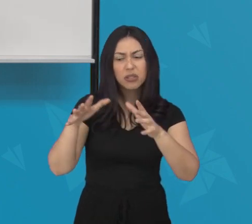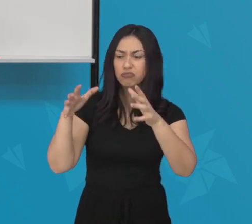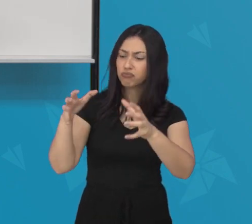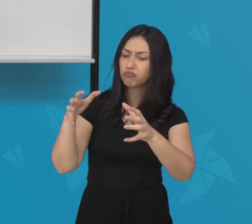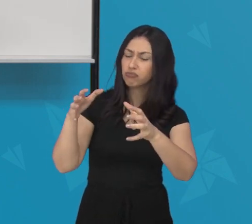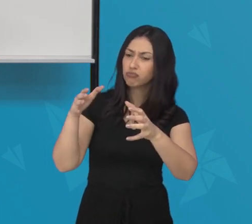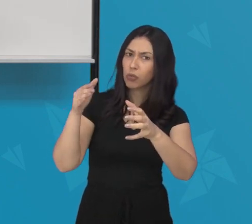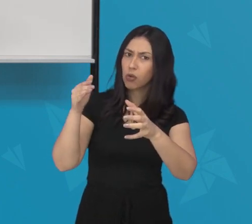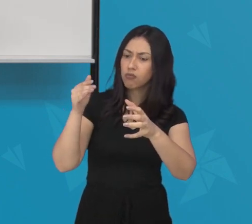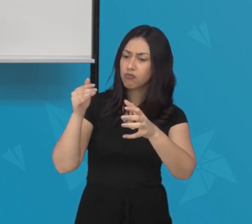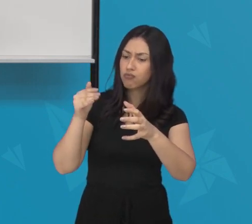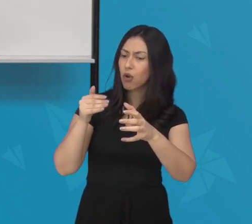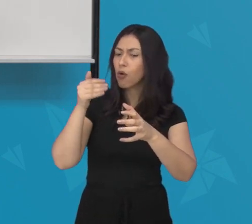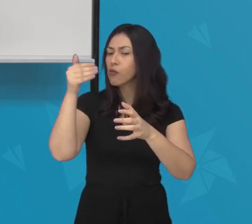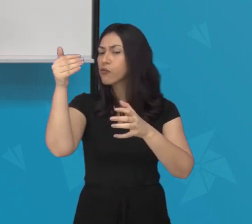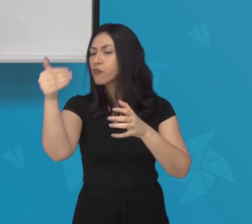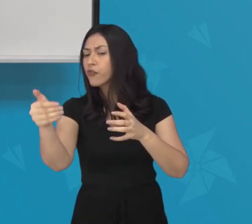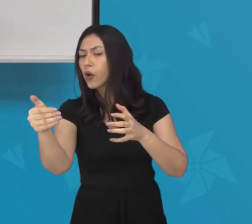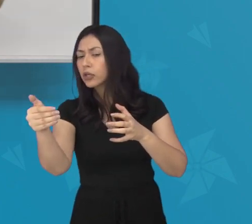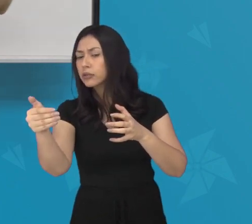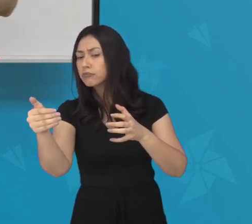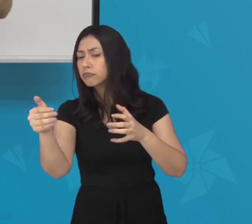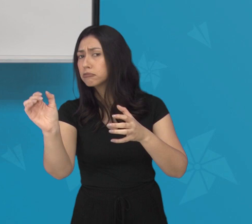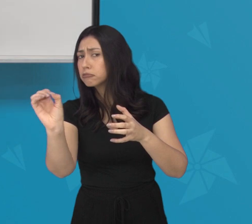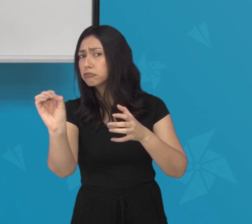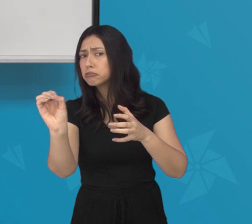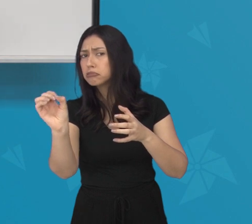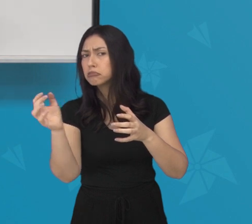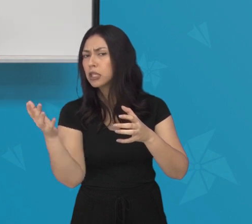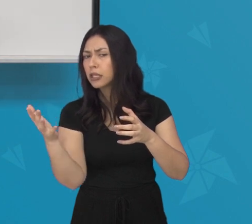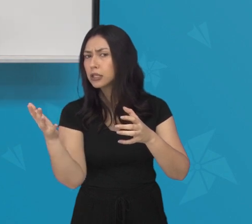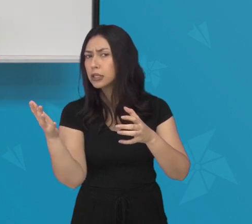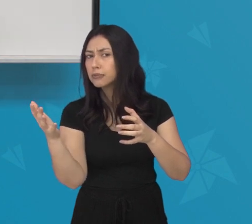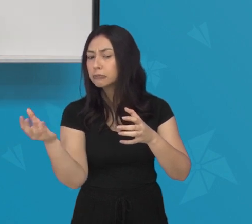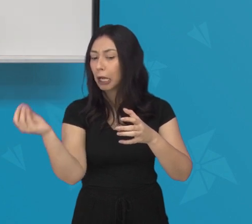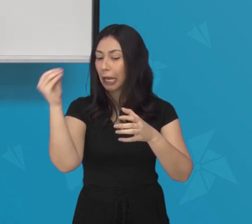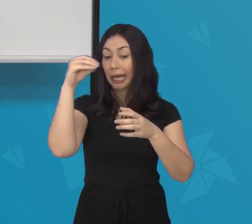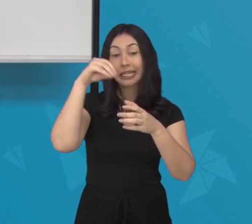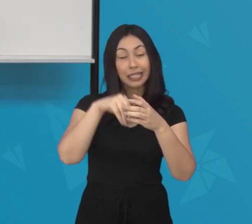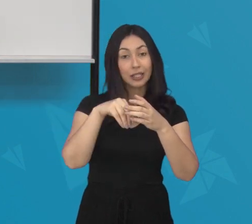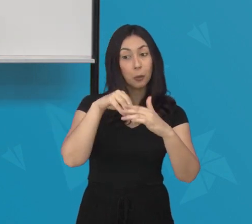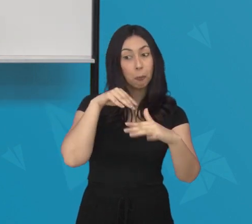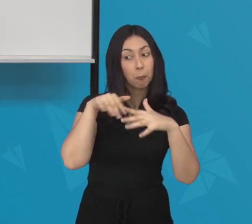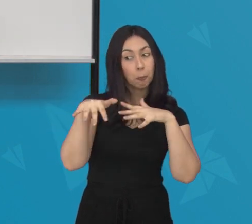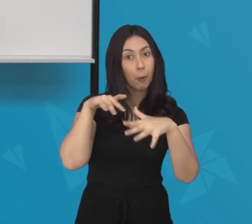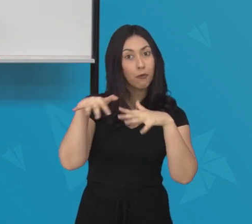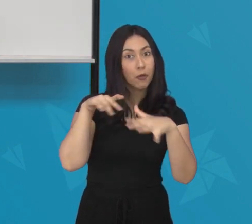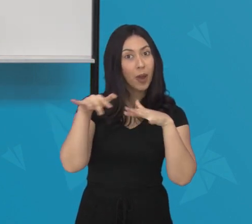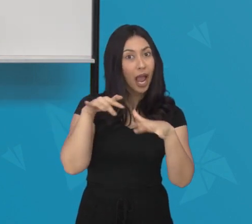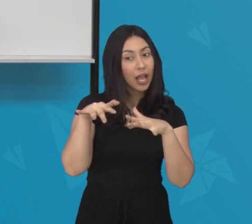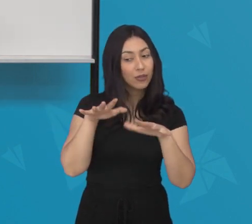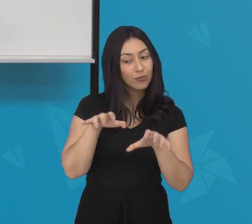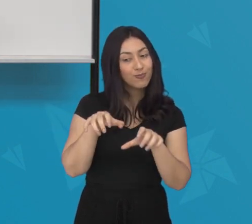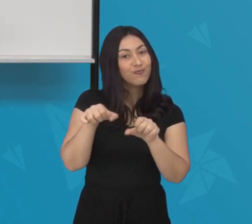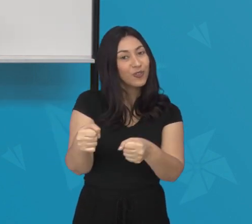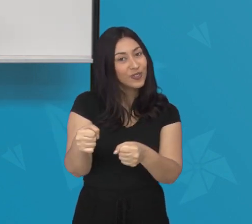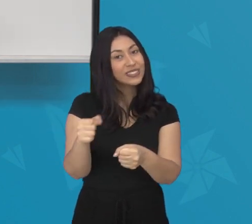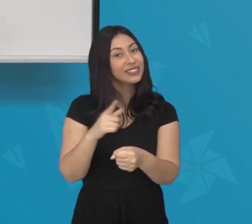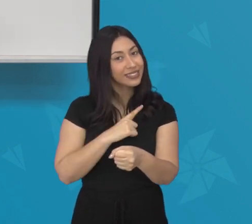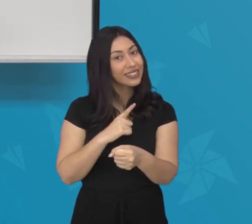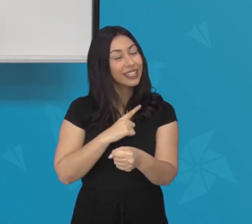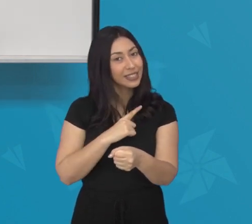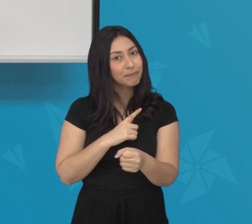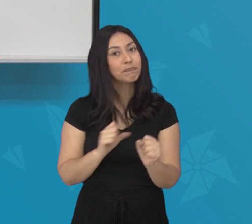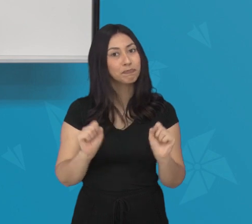o gás e a bola é um corpo só, um sistema só. Mas com certeza lá dentro estão atuando forças internas desse sistema